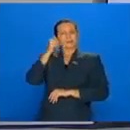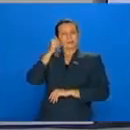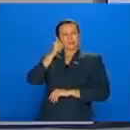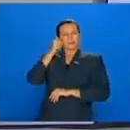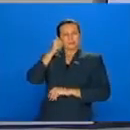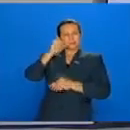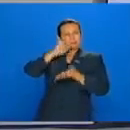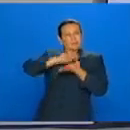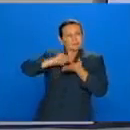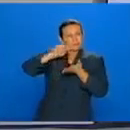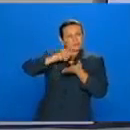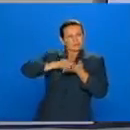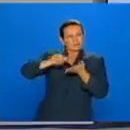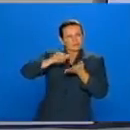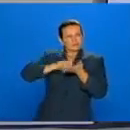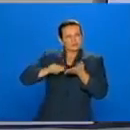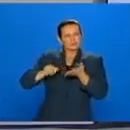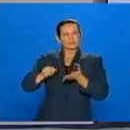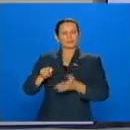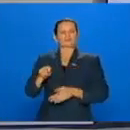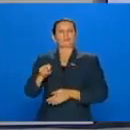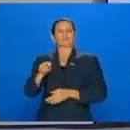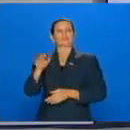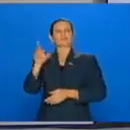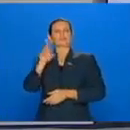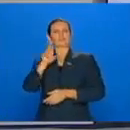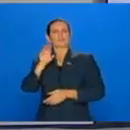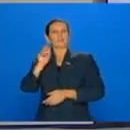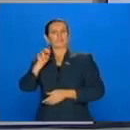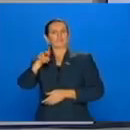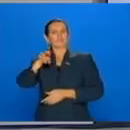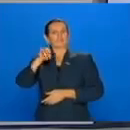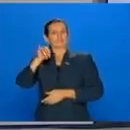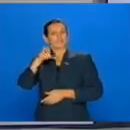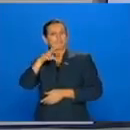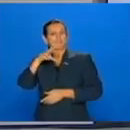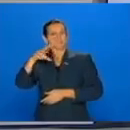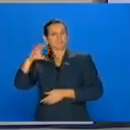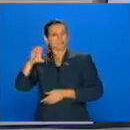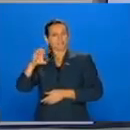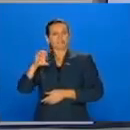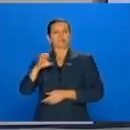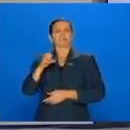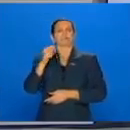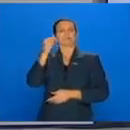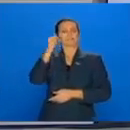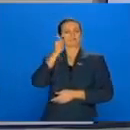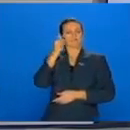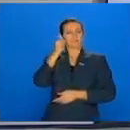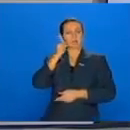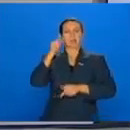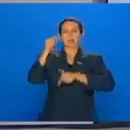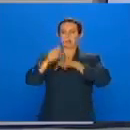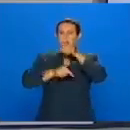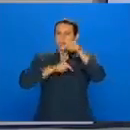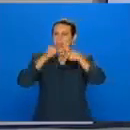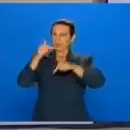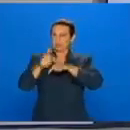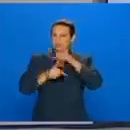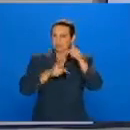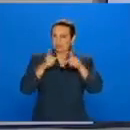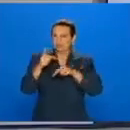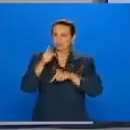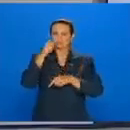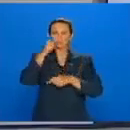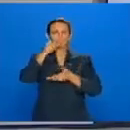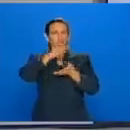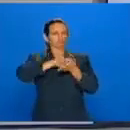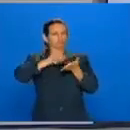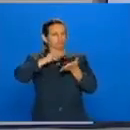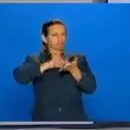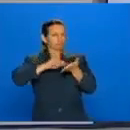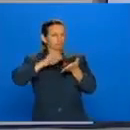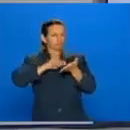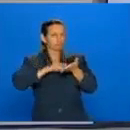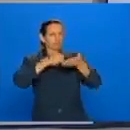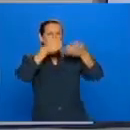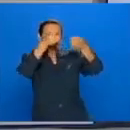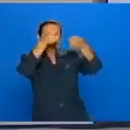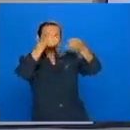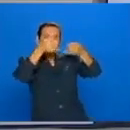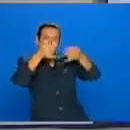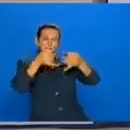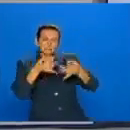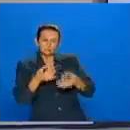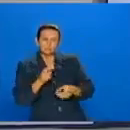Ronice Miller Quadros. O trabalho dela tem considerações referentes